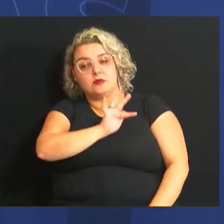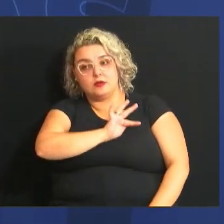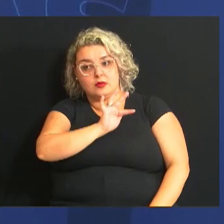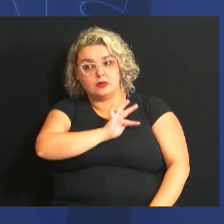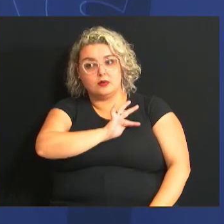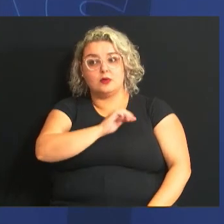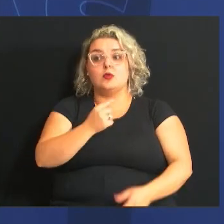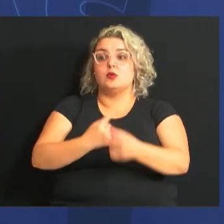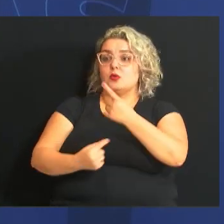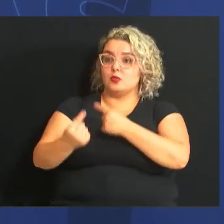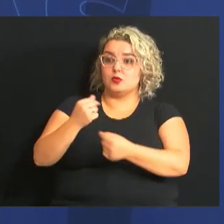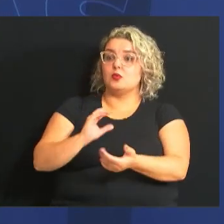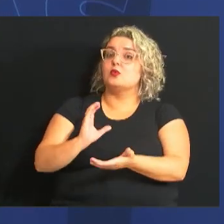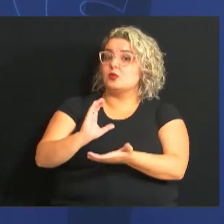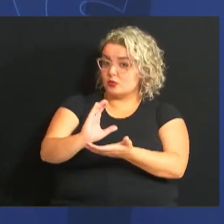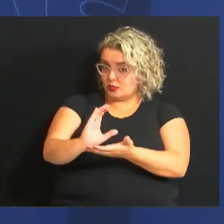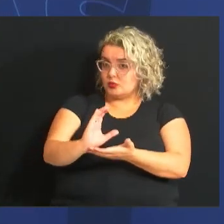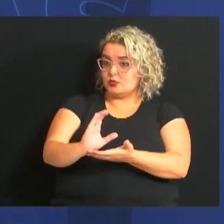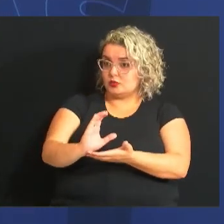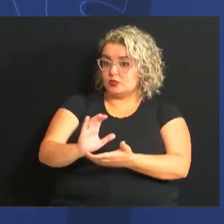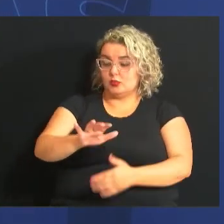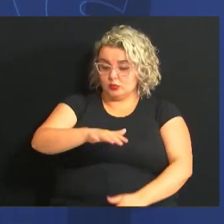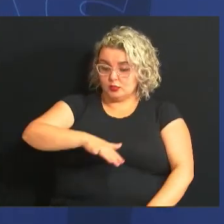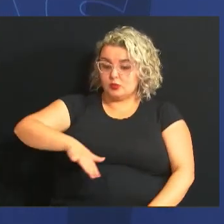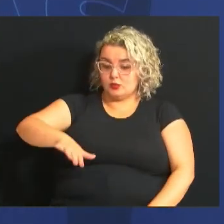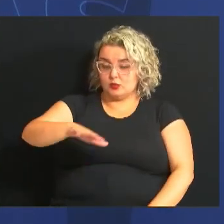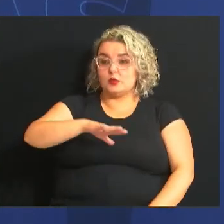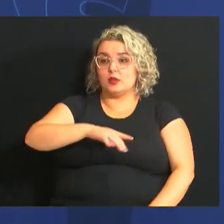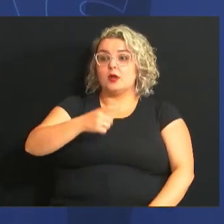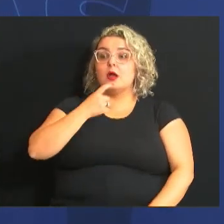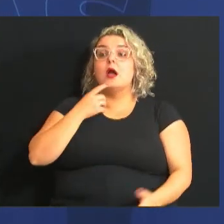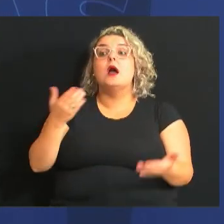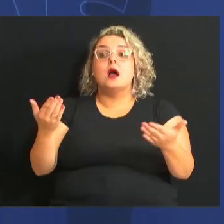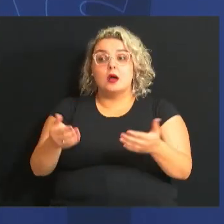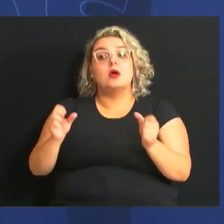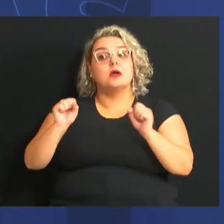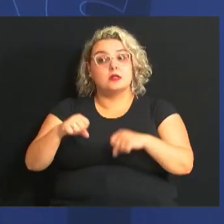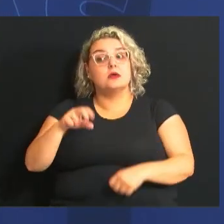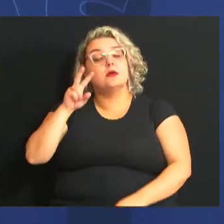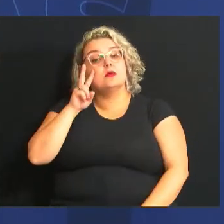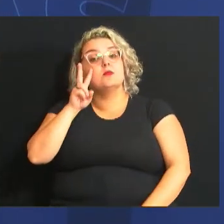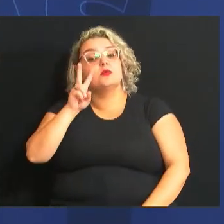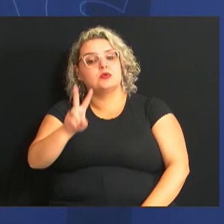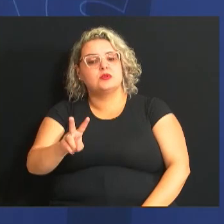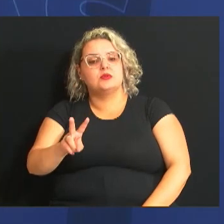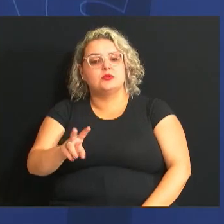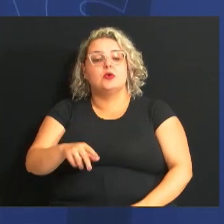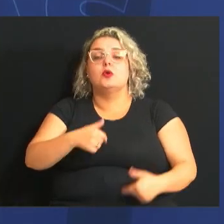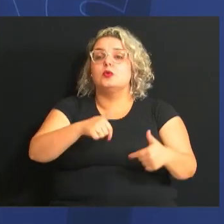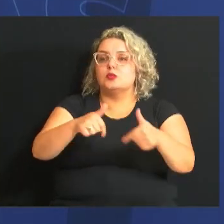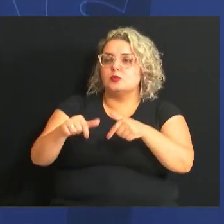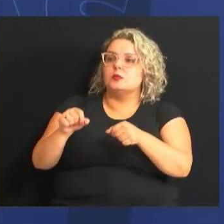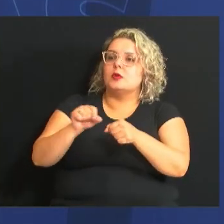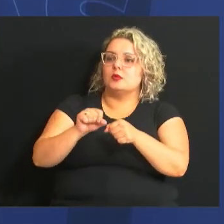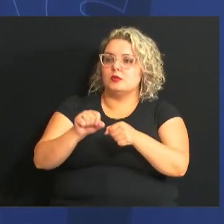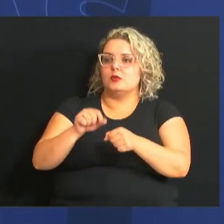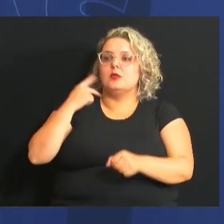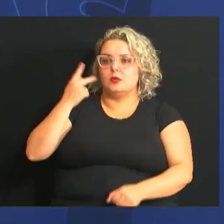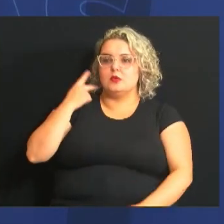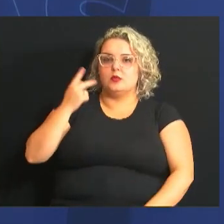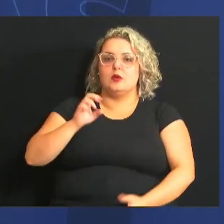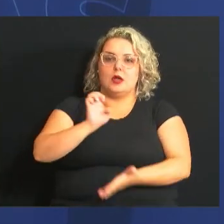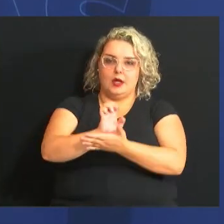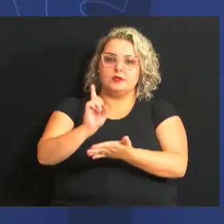emendas impositivas destinadas ao município. E agora sim nós vamos acompanhar o trabalho realizado pelo vereador Edson